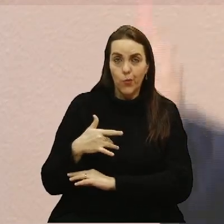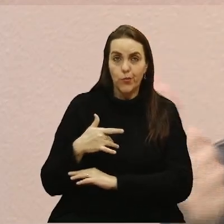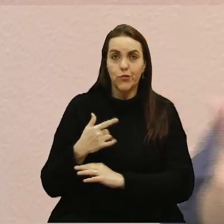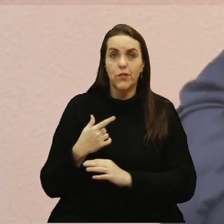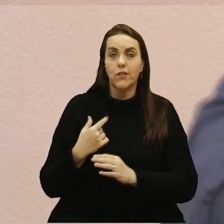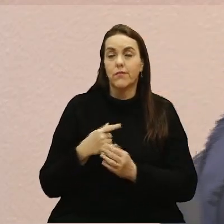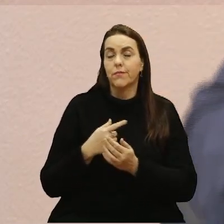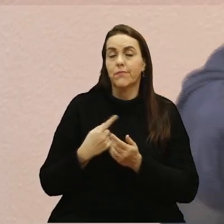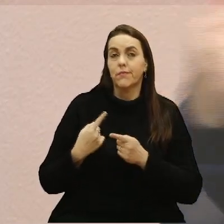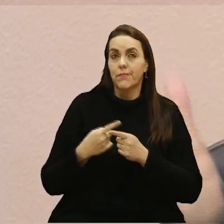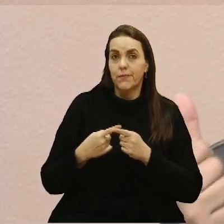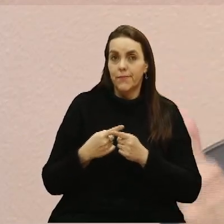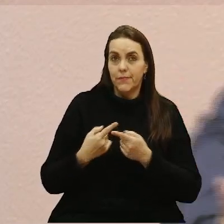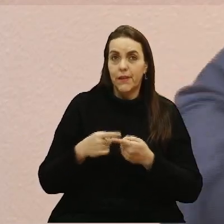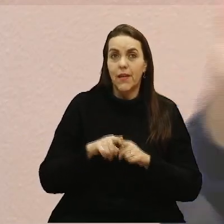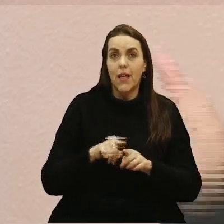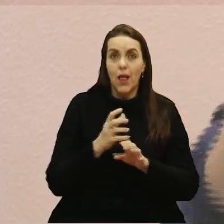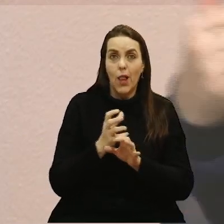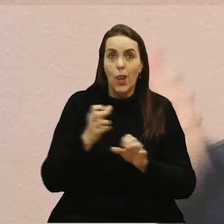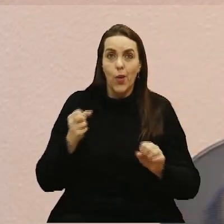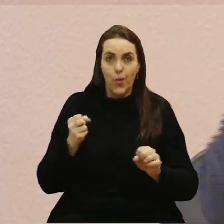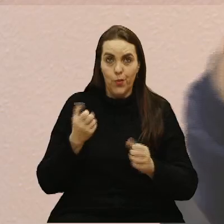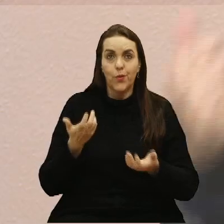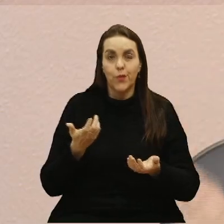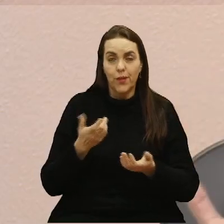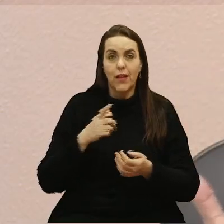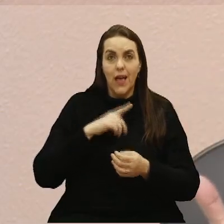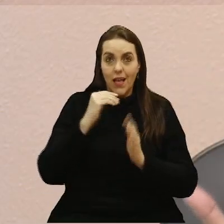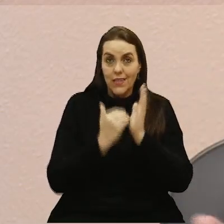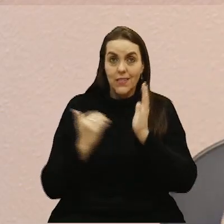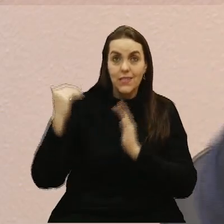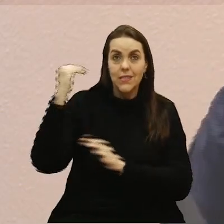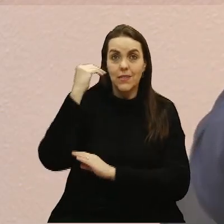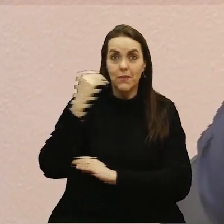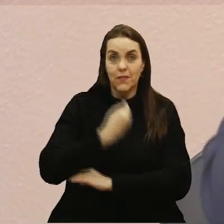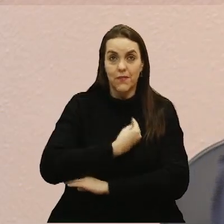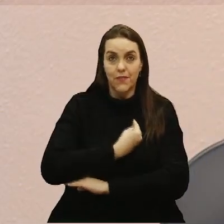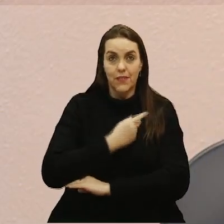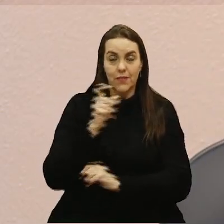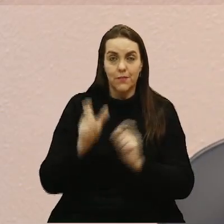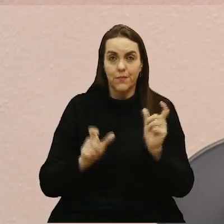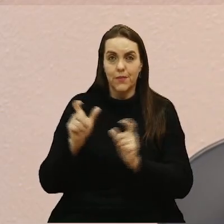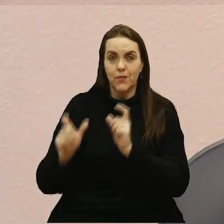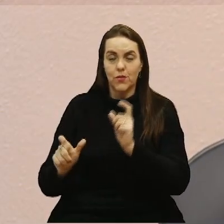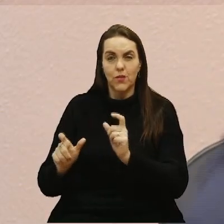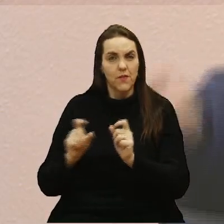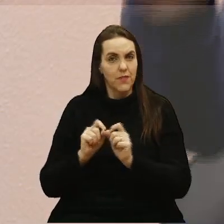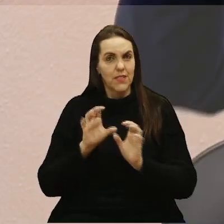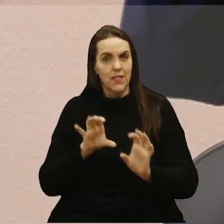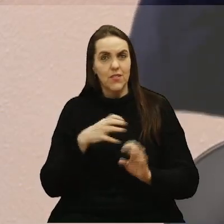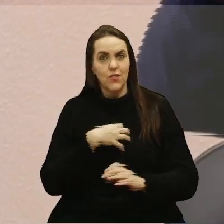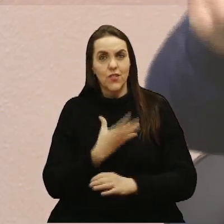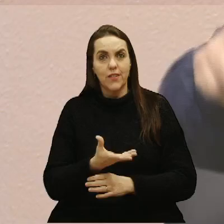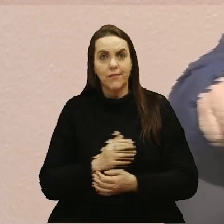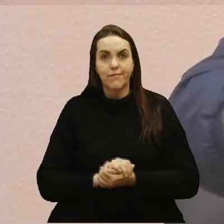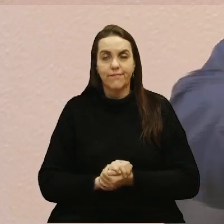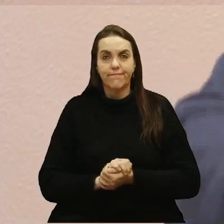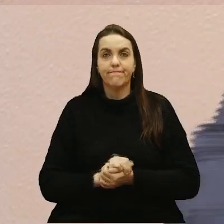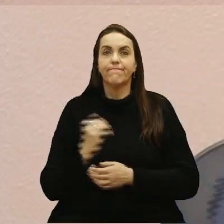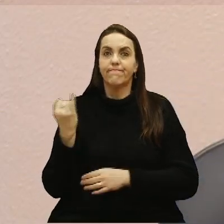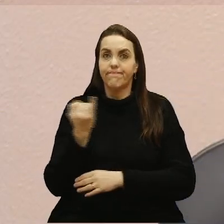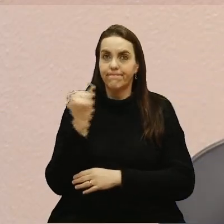acionistas, esses que têm o lucro acima da vida das pessoas, vão agir dessa forma. Então é importante